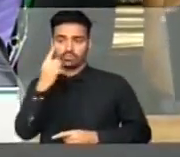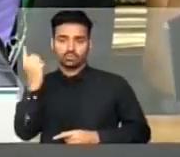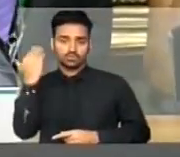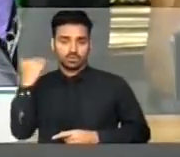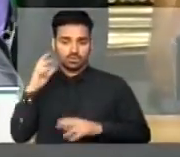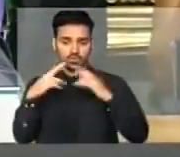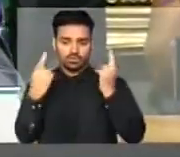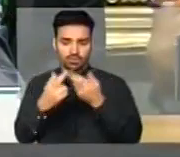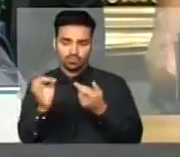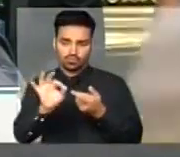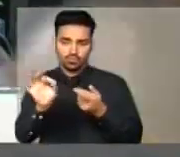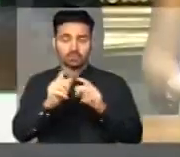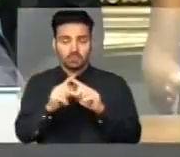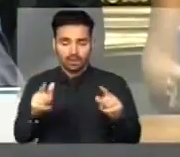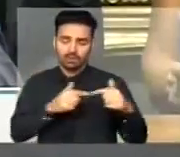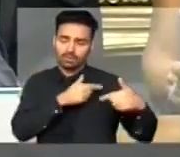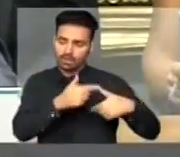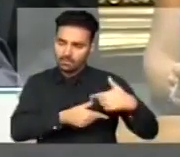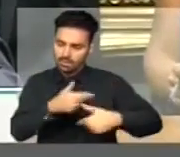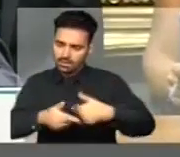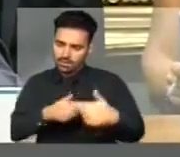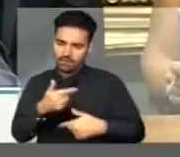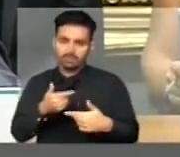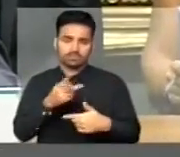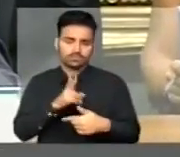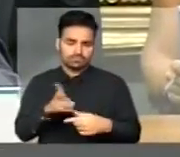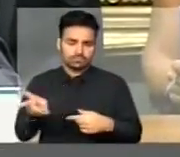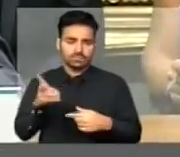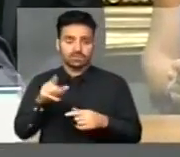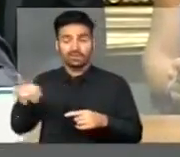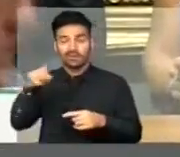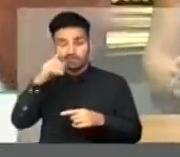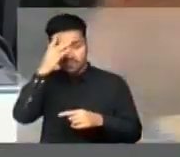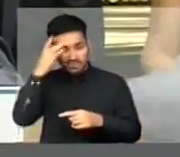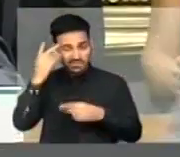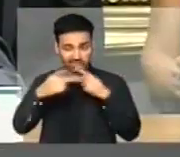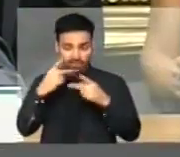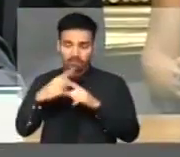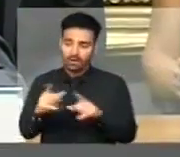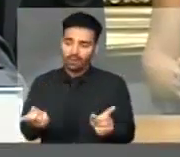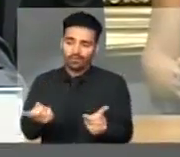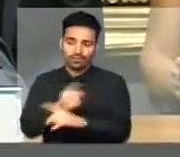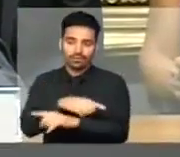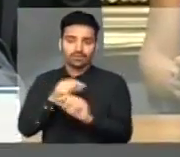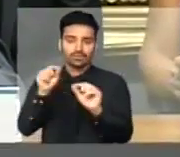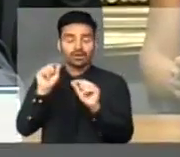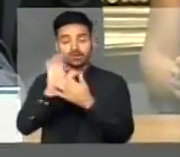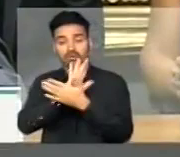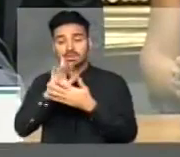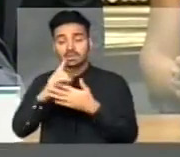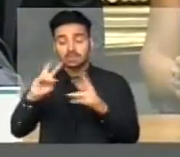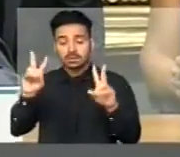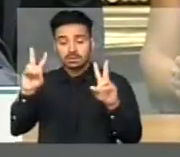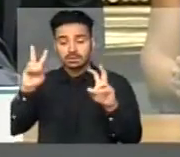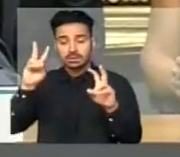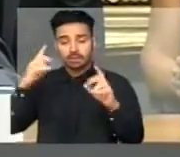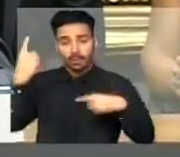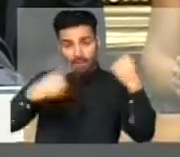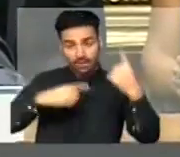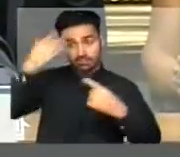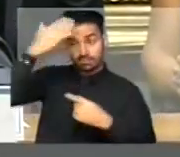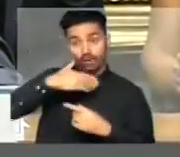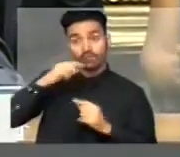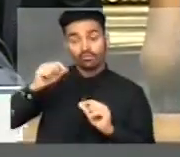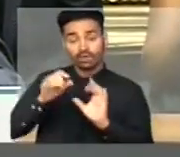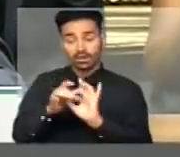longo dos trabalhos que realizamos. Ao contrário do que muitos afirmam, tais debates provam que nossa democracia pouco